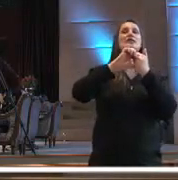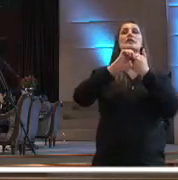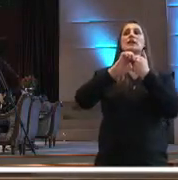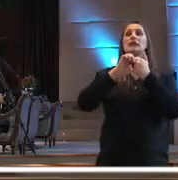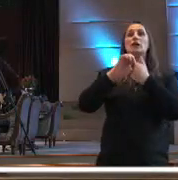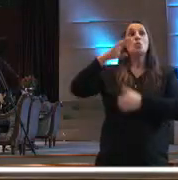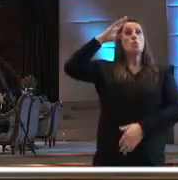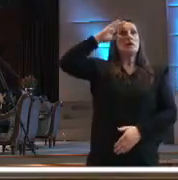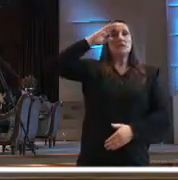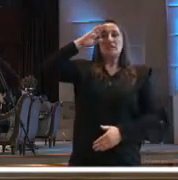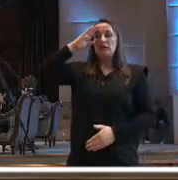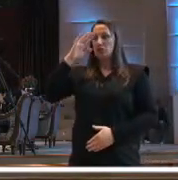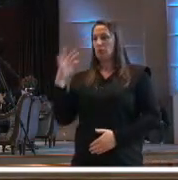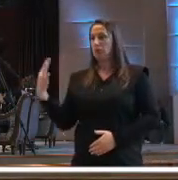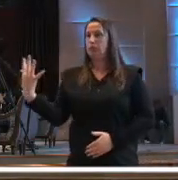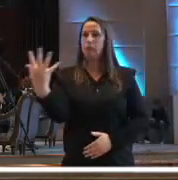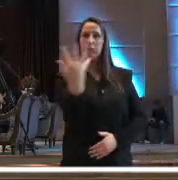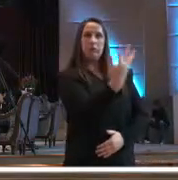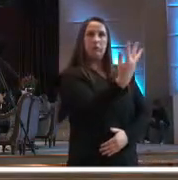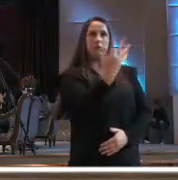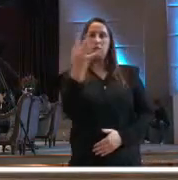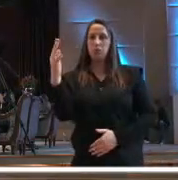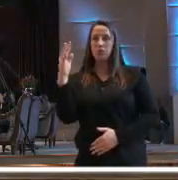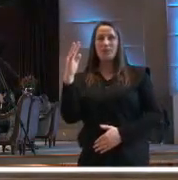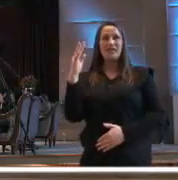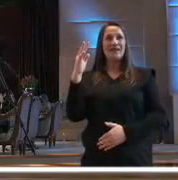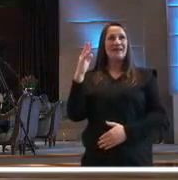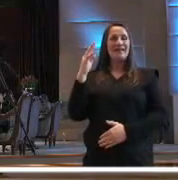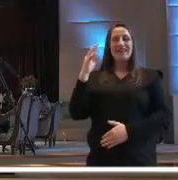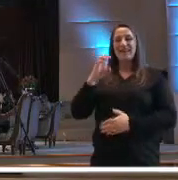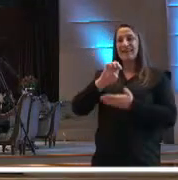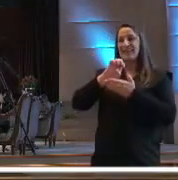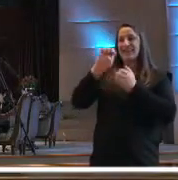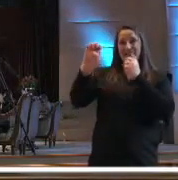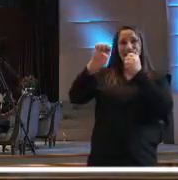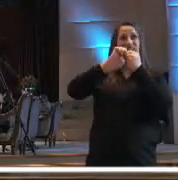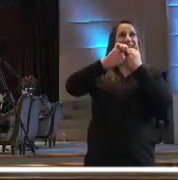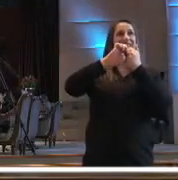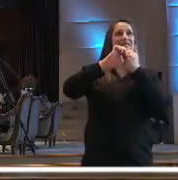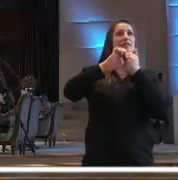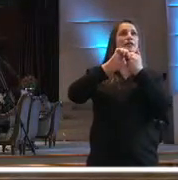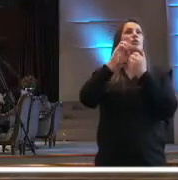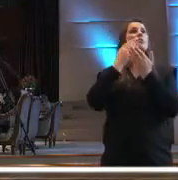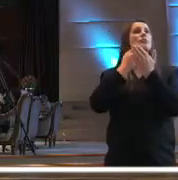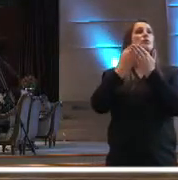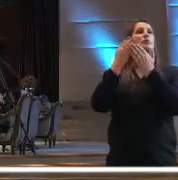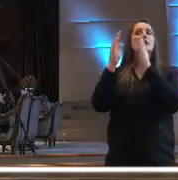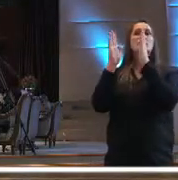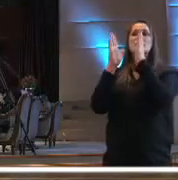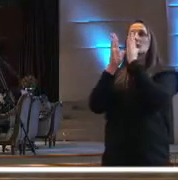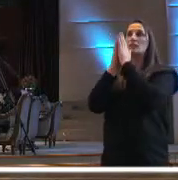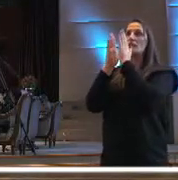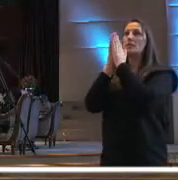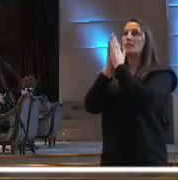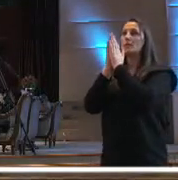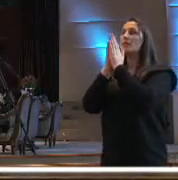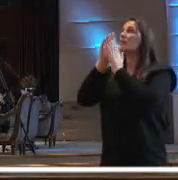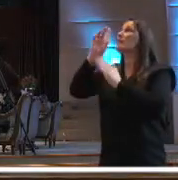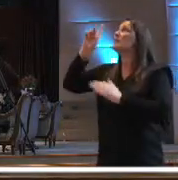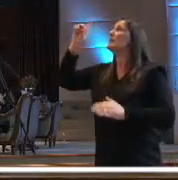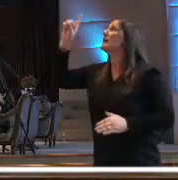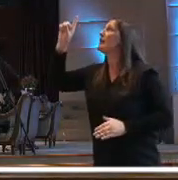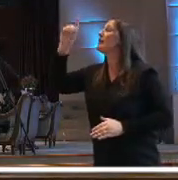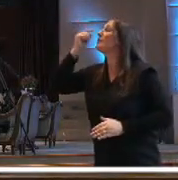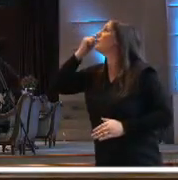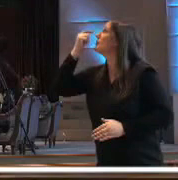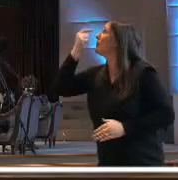tem saída, nós estamos cercados. E aí Eliseu faz uma oração e diz: Senhor, abre os olhos desse teu